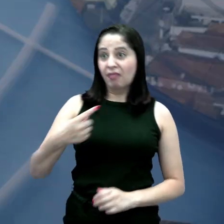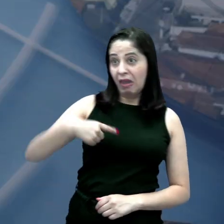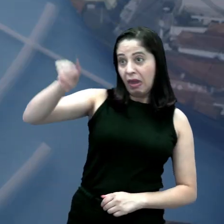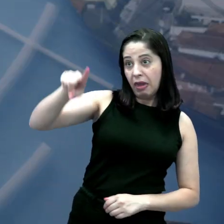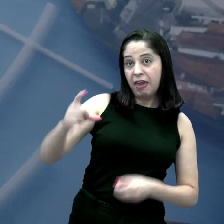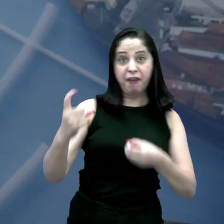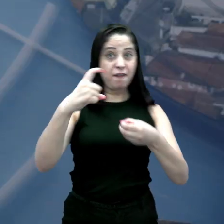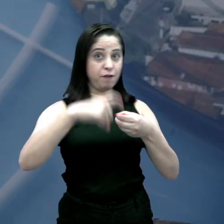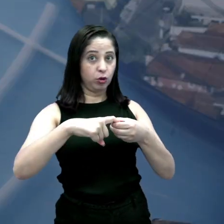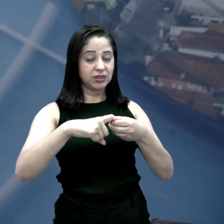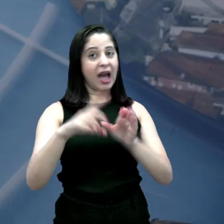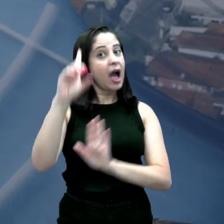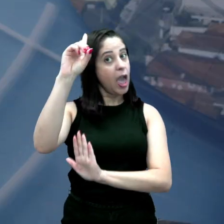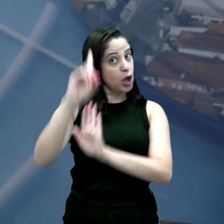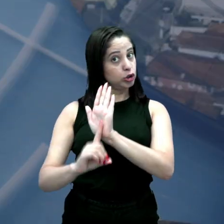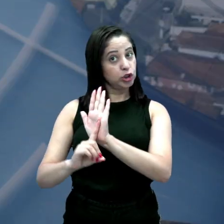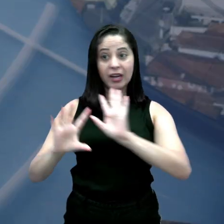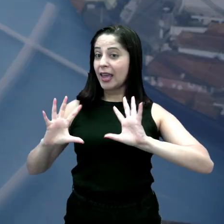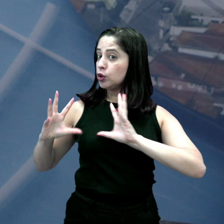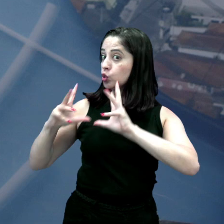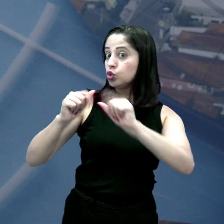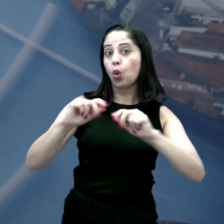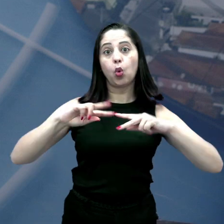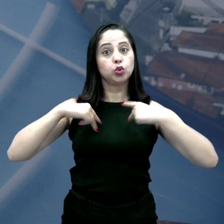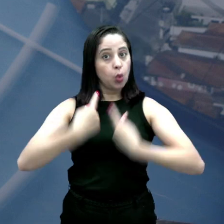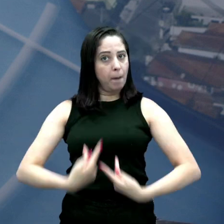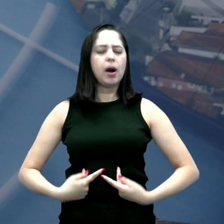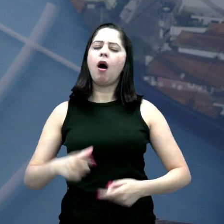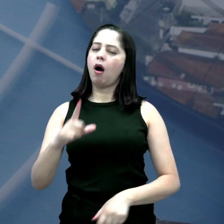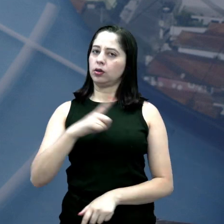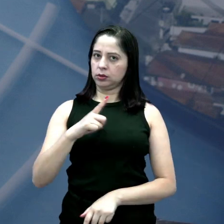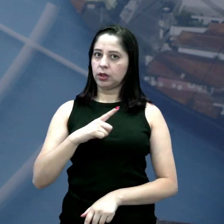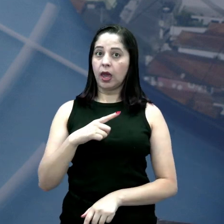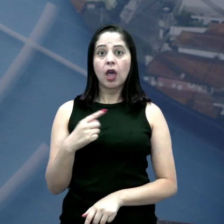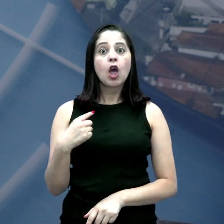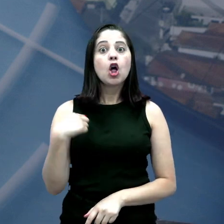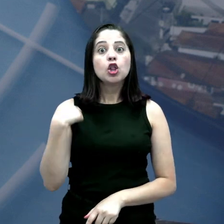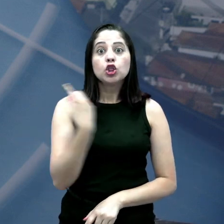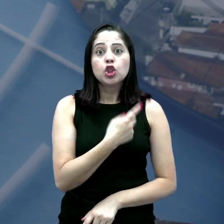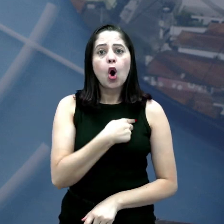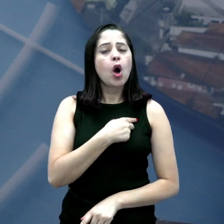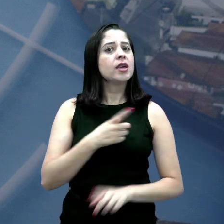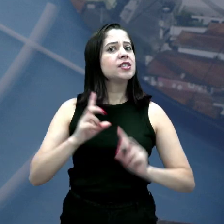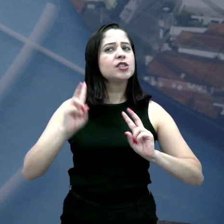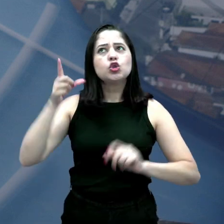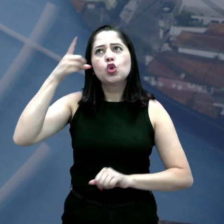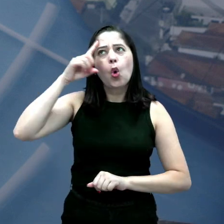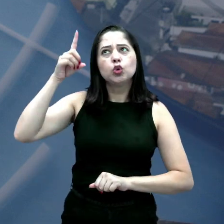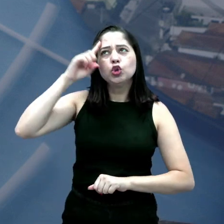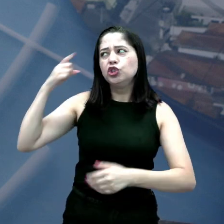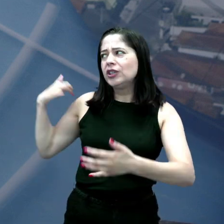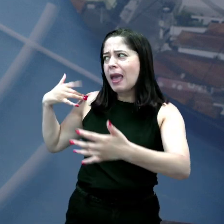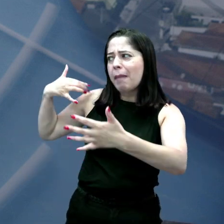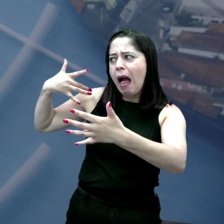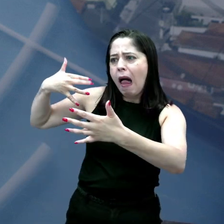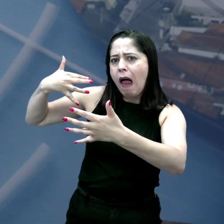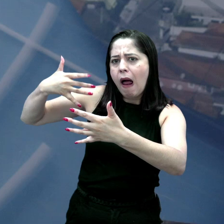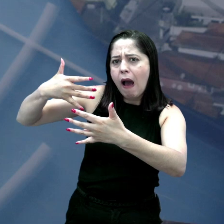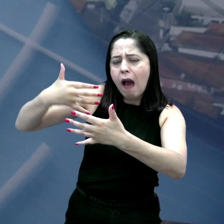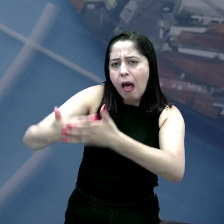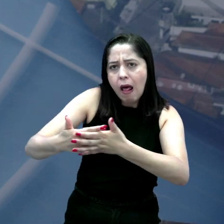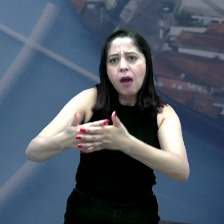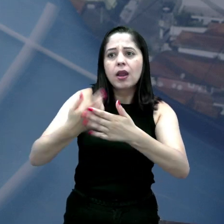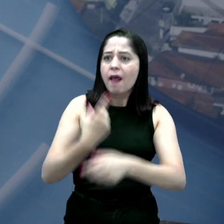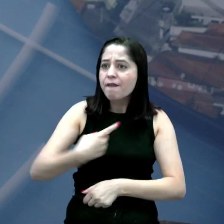Ir e vir é um direito de todo ser humano, né? E nós fazemos esse movimento desde que mundo é mundo. Uns por